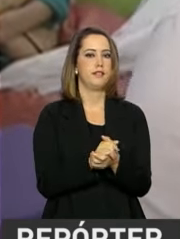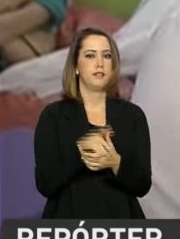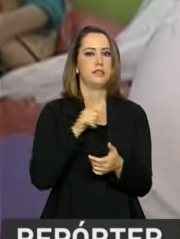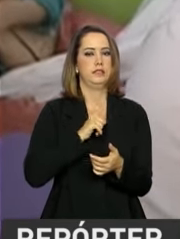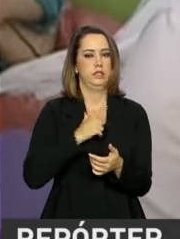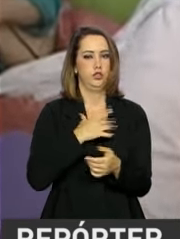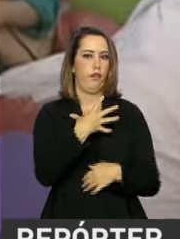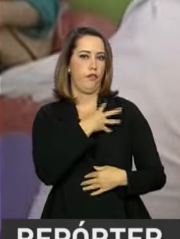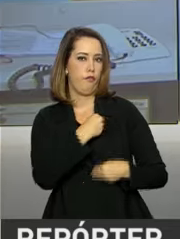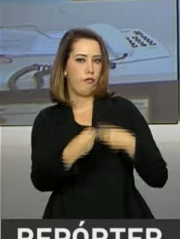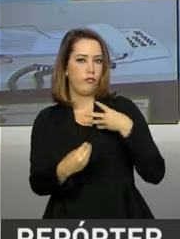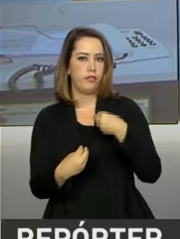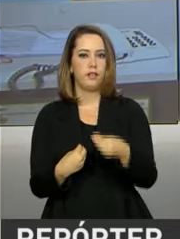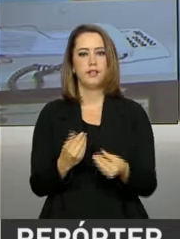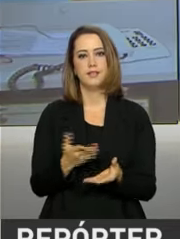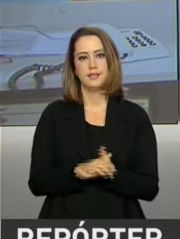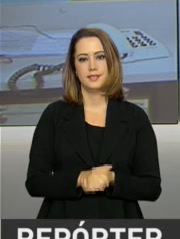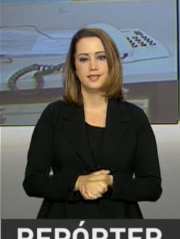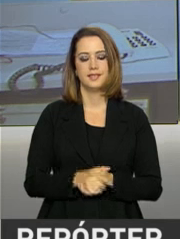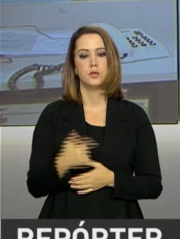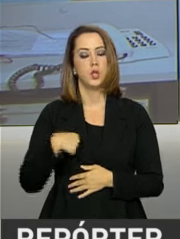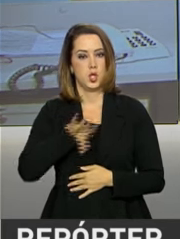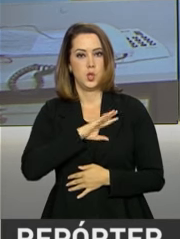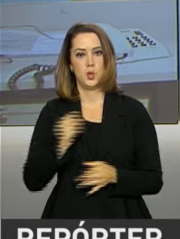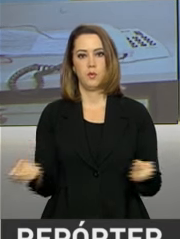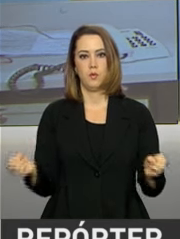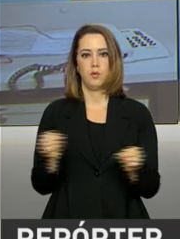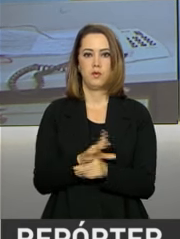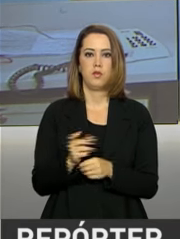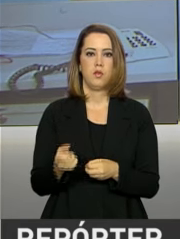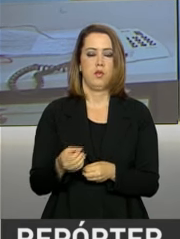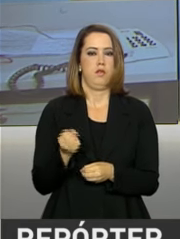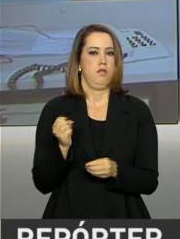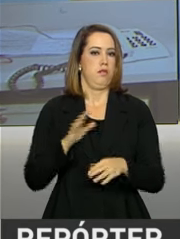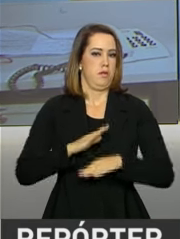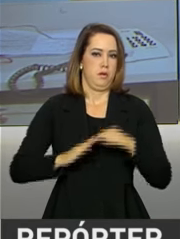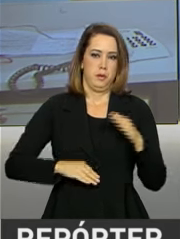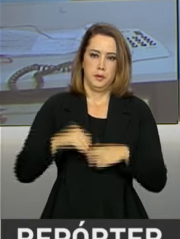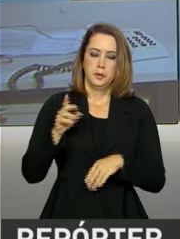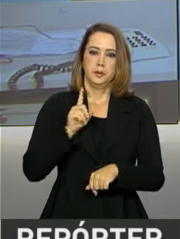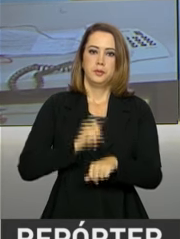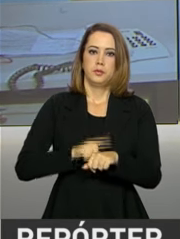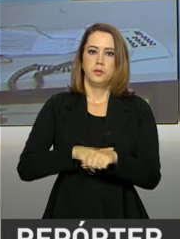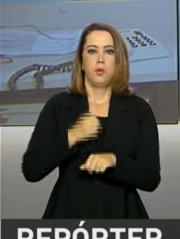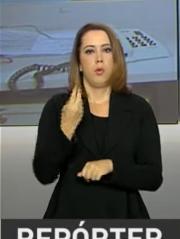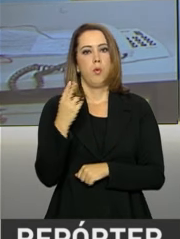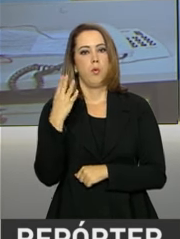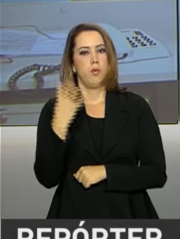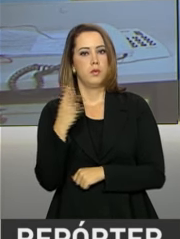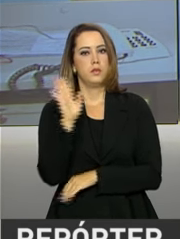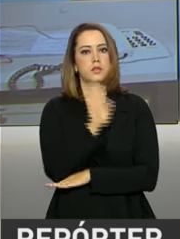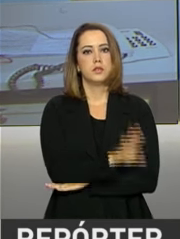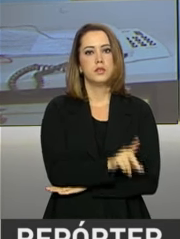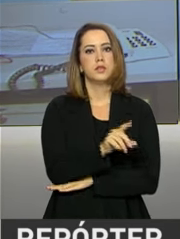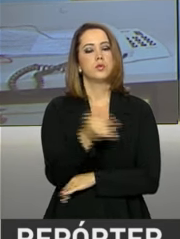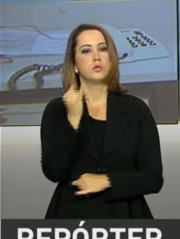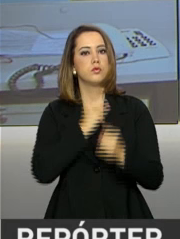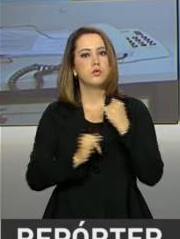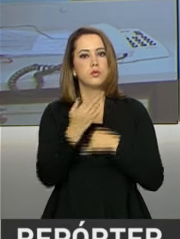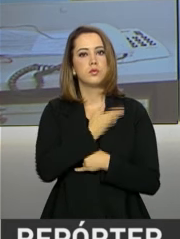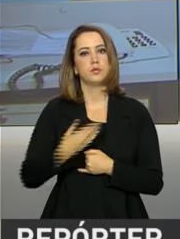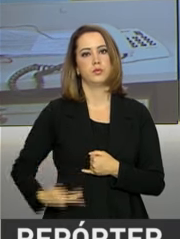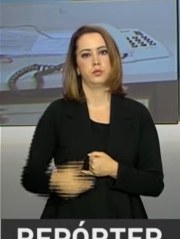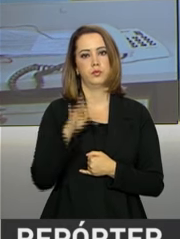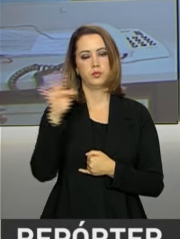tiveram filhos. Nós ficamos por aqui, voltamos a qualquer momento ou às 16h com outras informações do